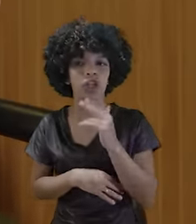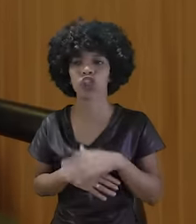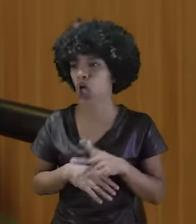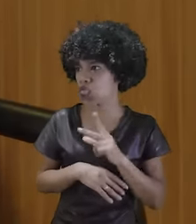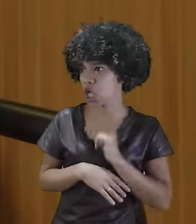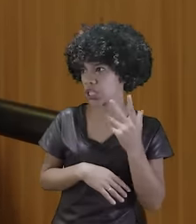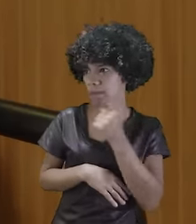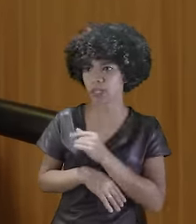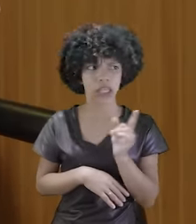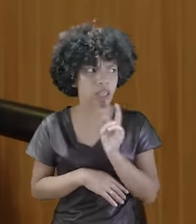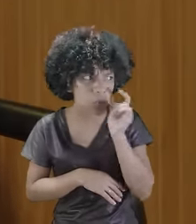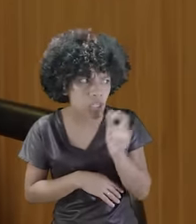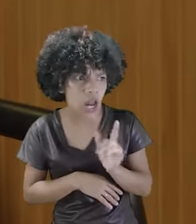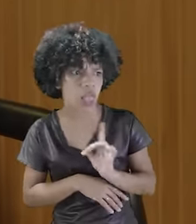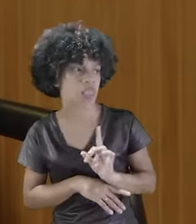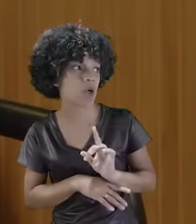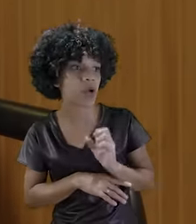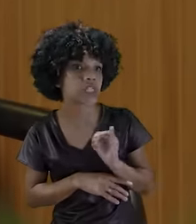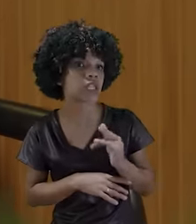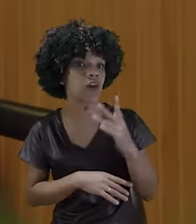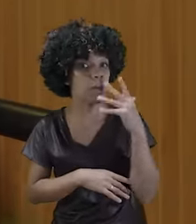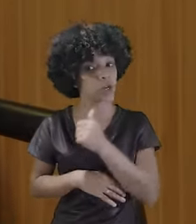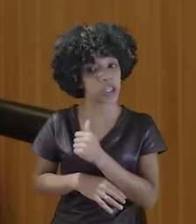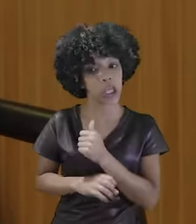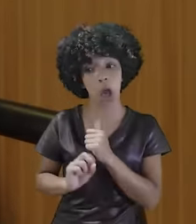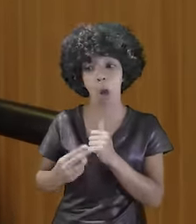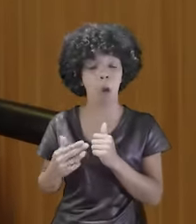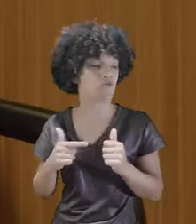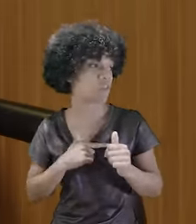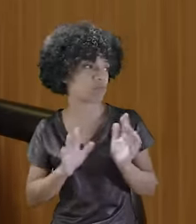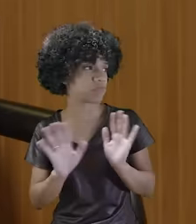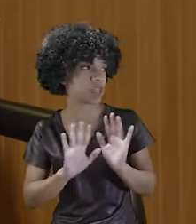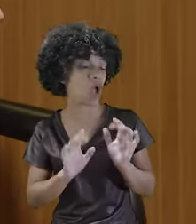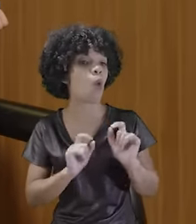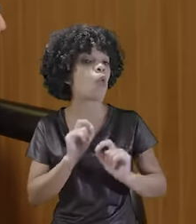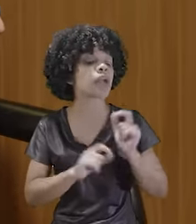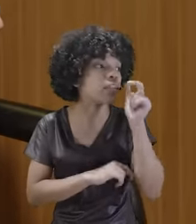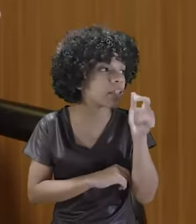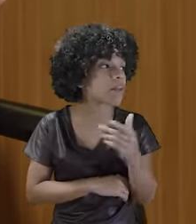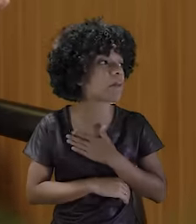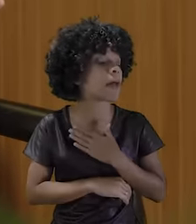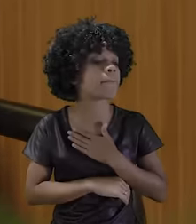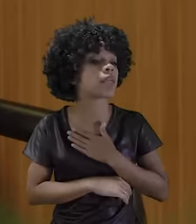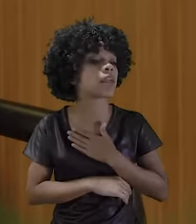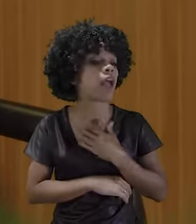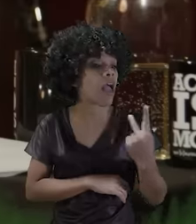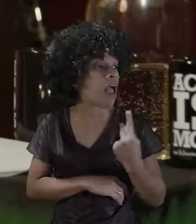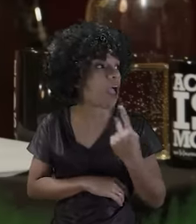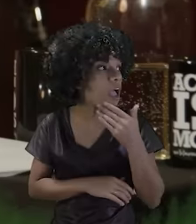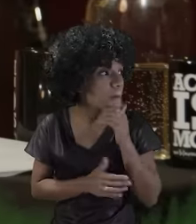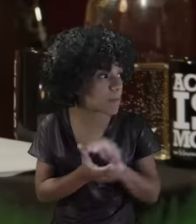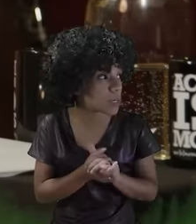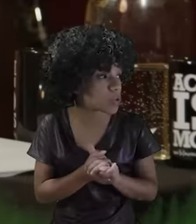mim e para ele falar que é bonita não interessa para mim que se é bonita uma bonita que não interessa para mim falar bonita só eu